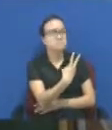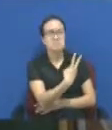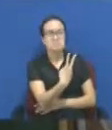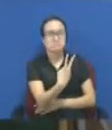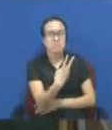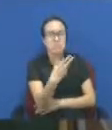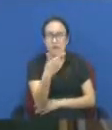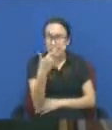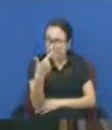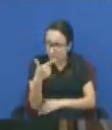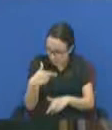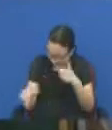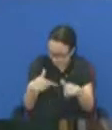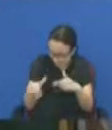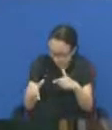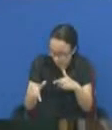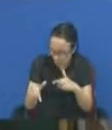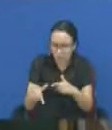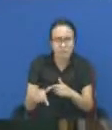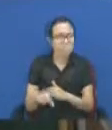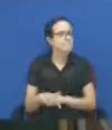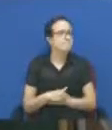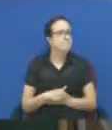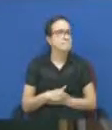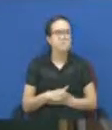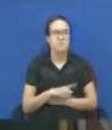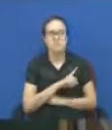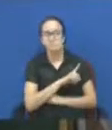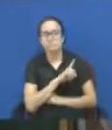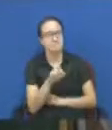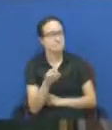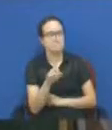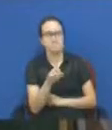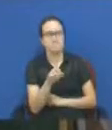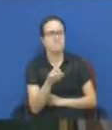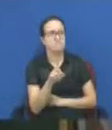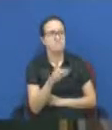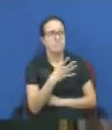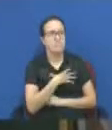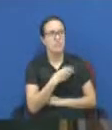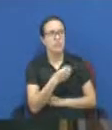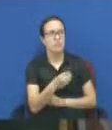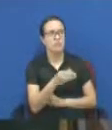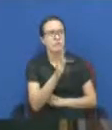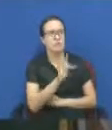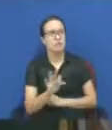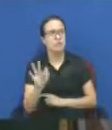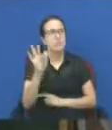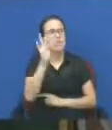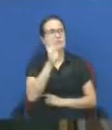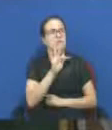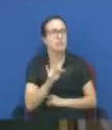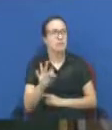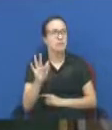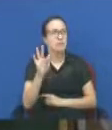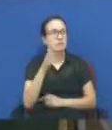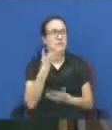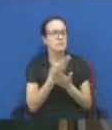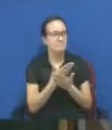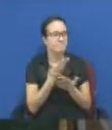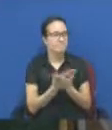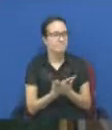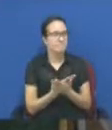trabalharam? E ele me respondeu, não, meus filhos estão na faculdade, estudando.